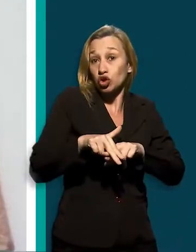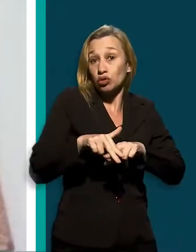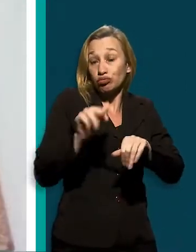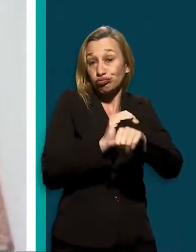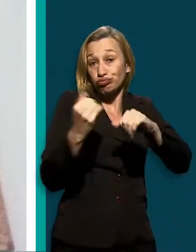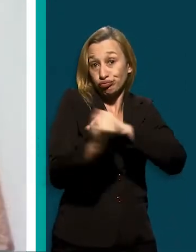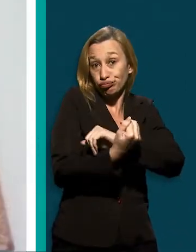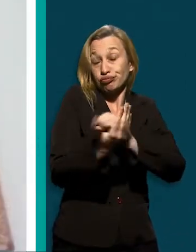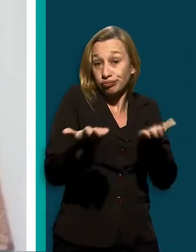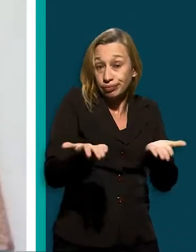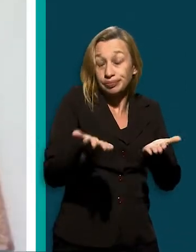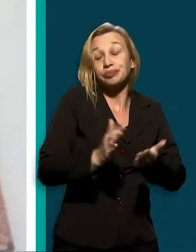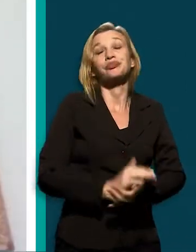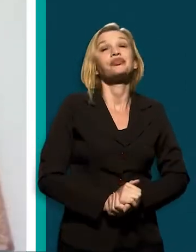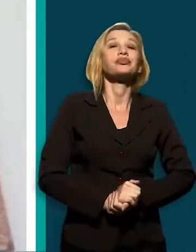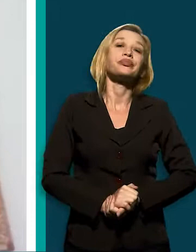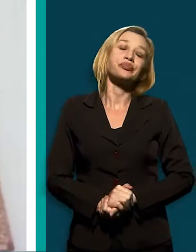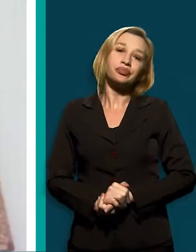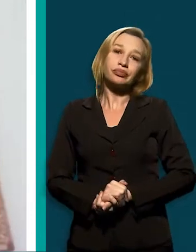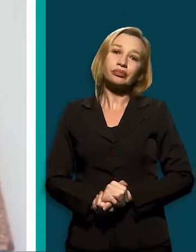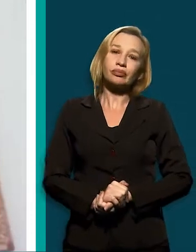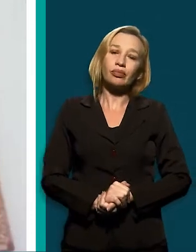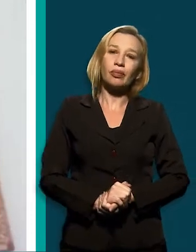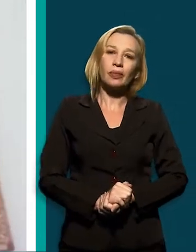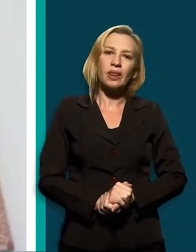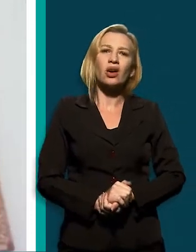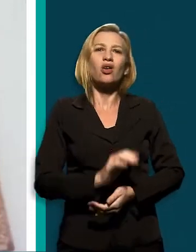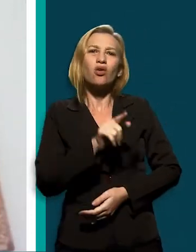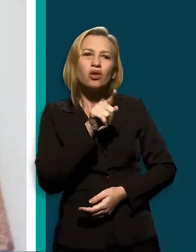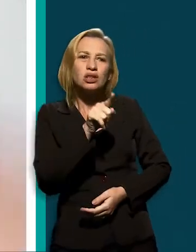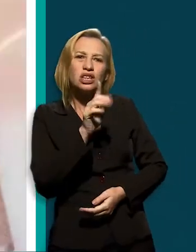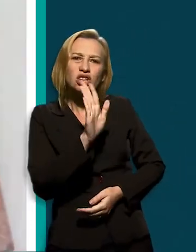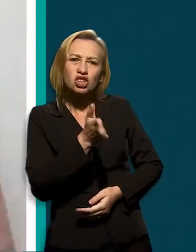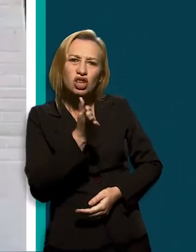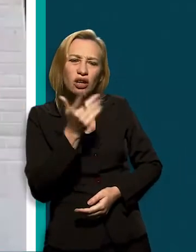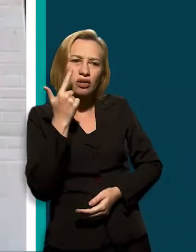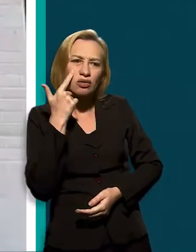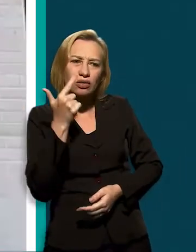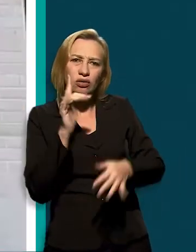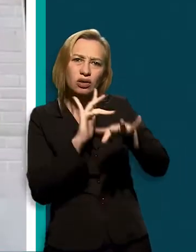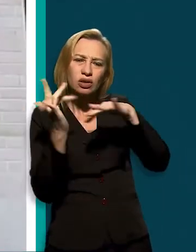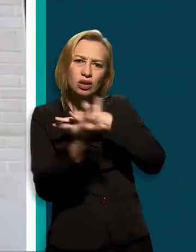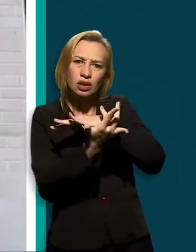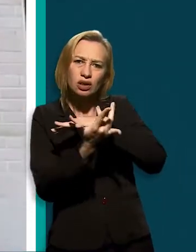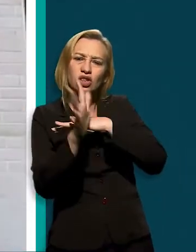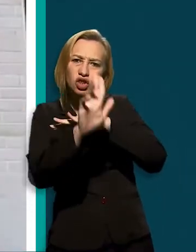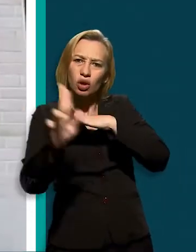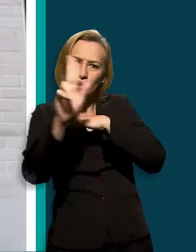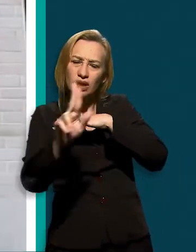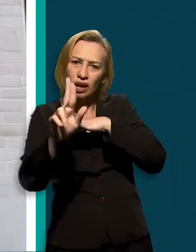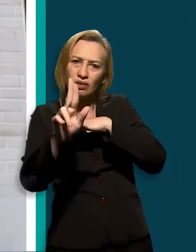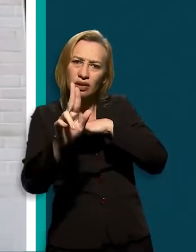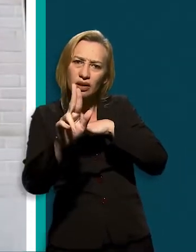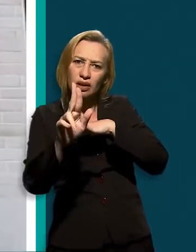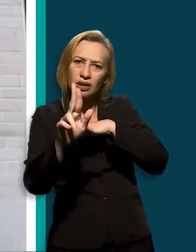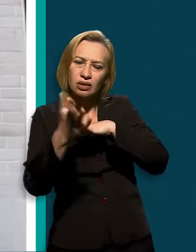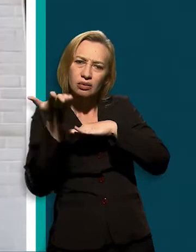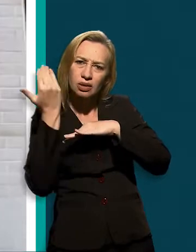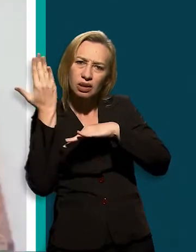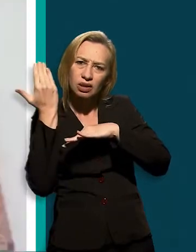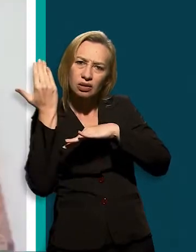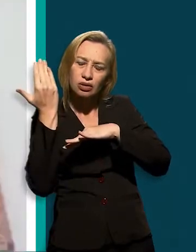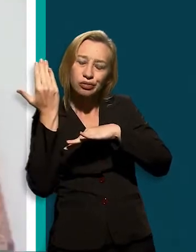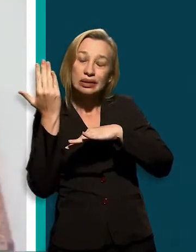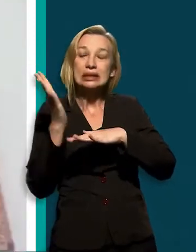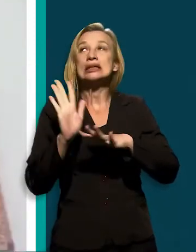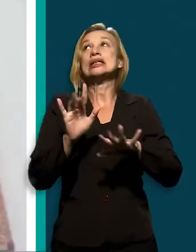conta dessa pandemia, né? E as Você aulas já começaram usava as redes sociais? Você já usava? Já tinha o hábito de